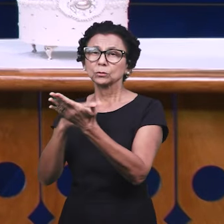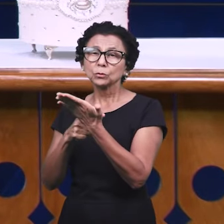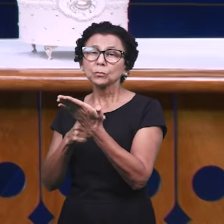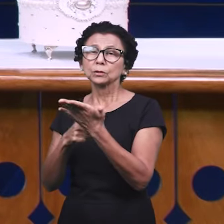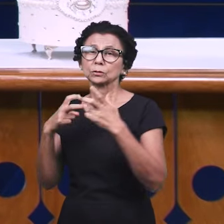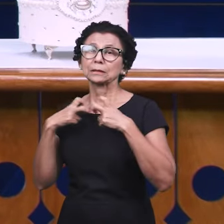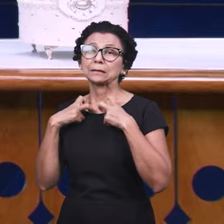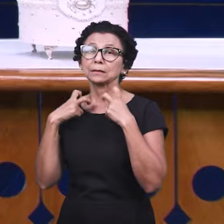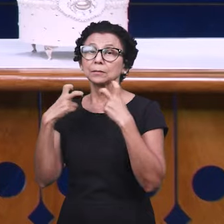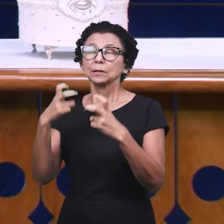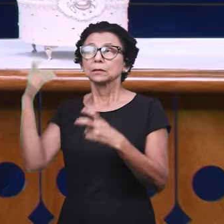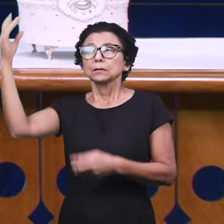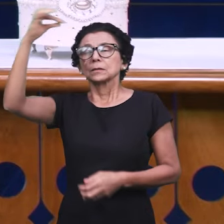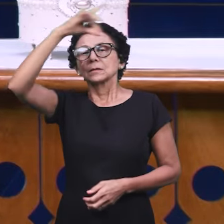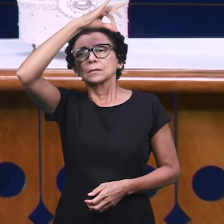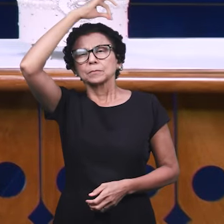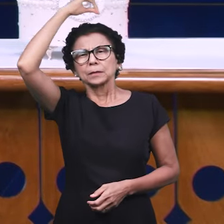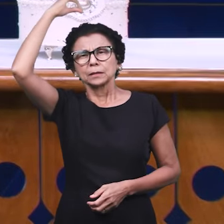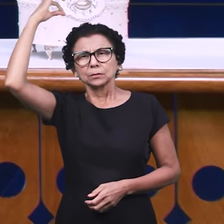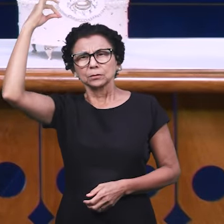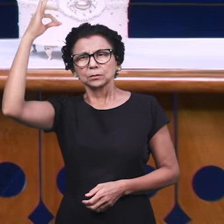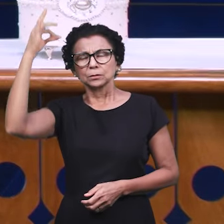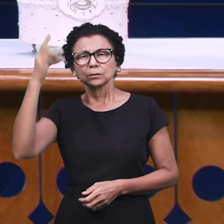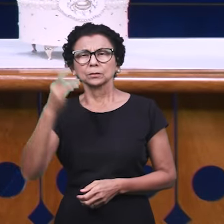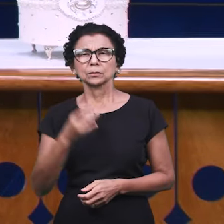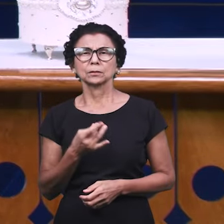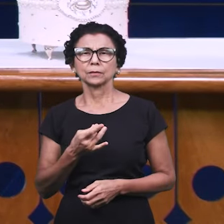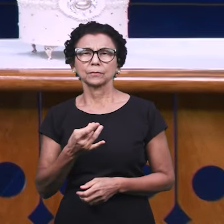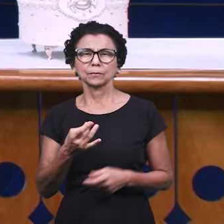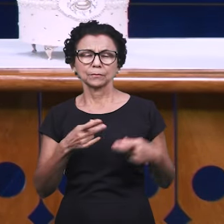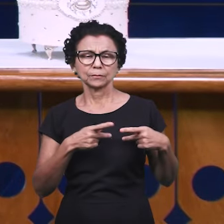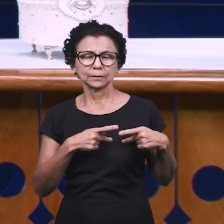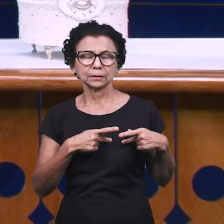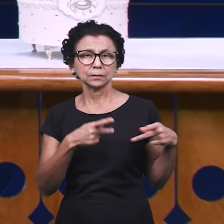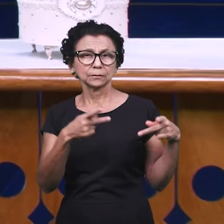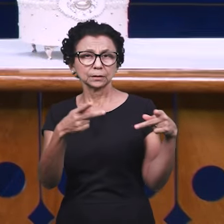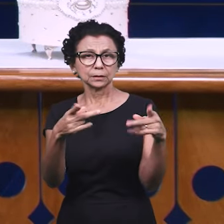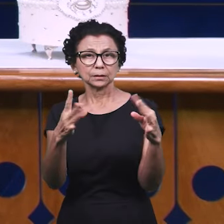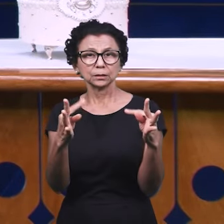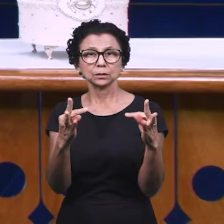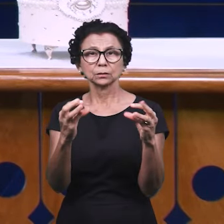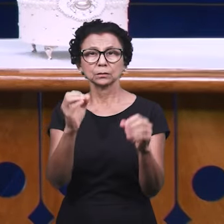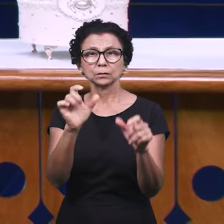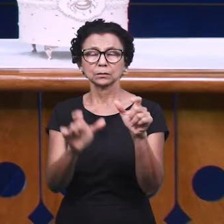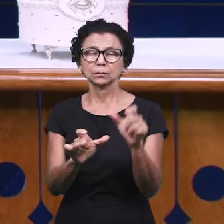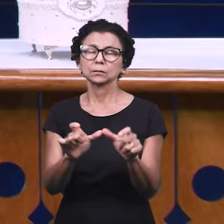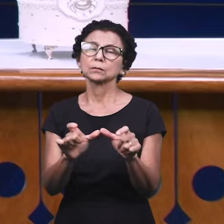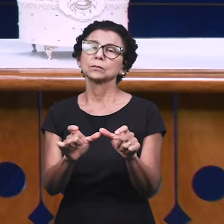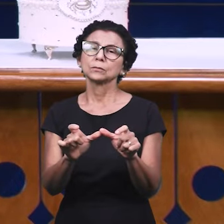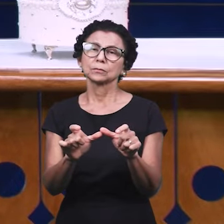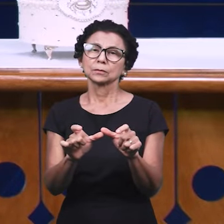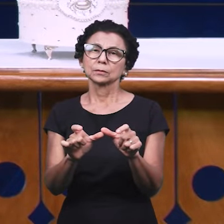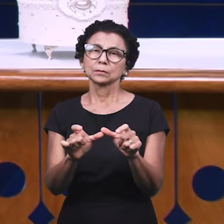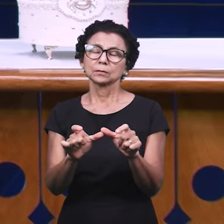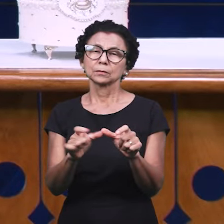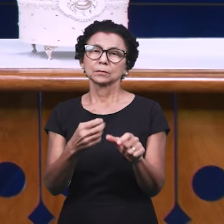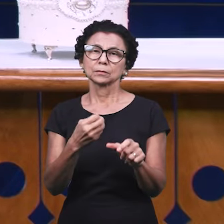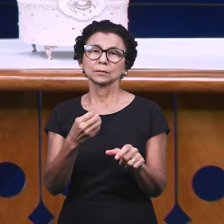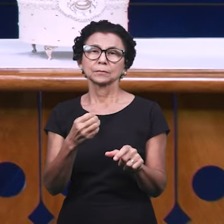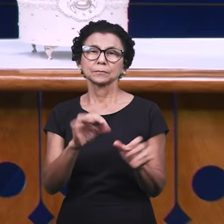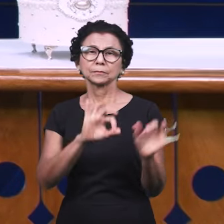Espírito Santo esteja falando aos nossos corações, aos corações de todos aqueles que participam deste culto neste